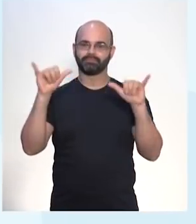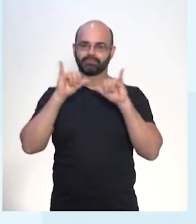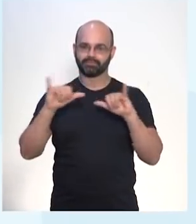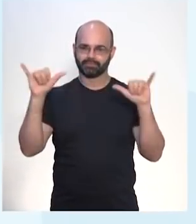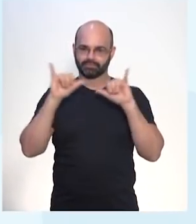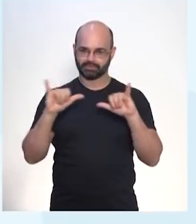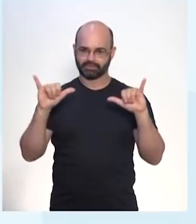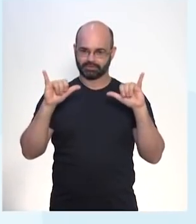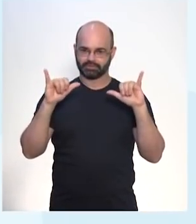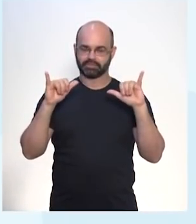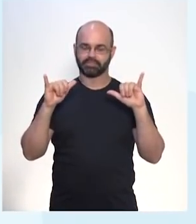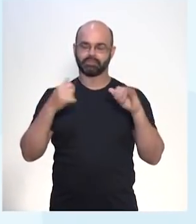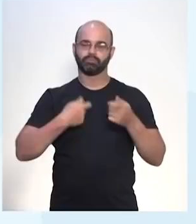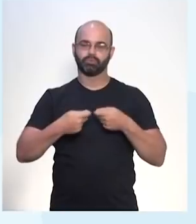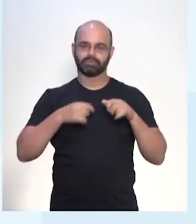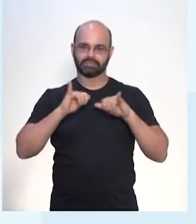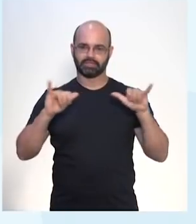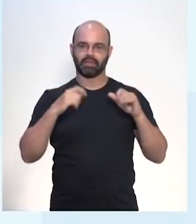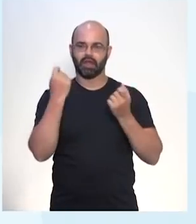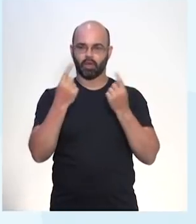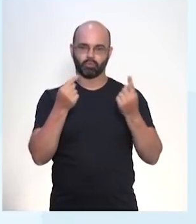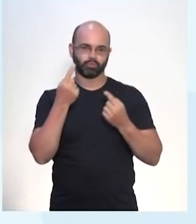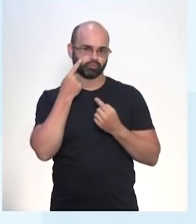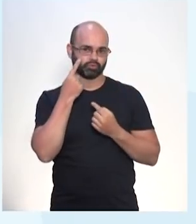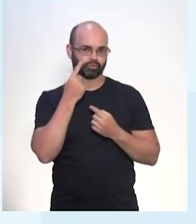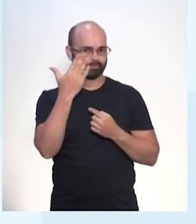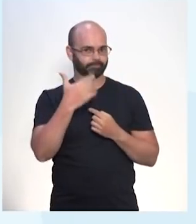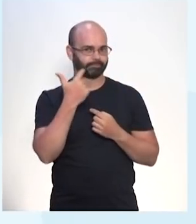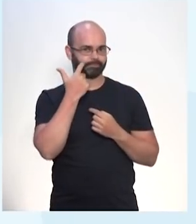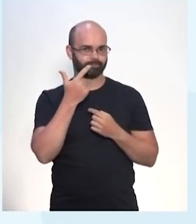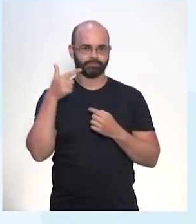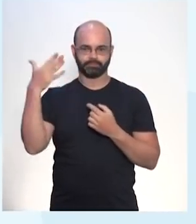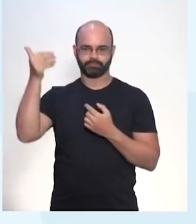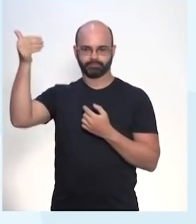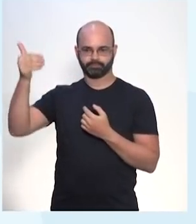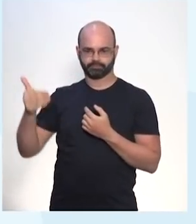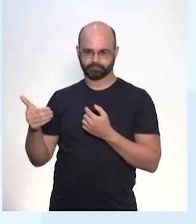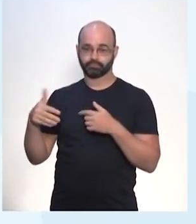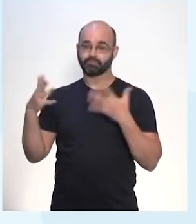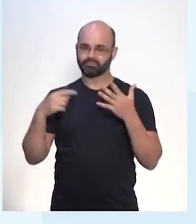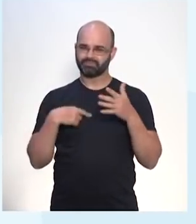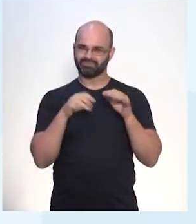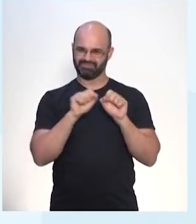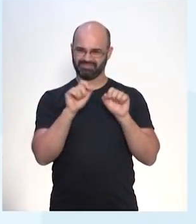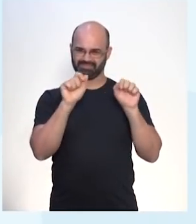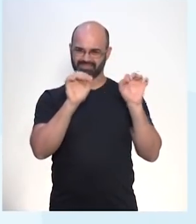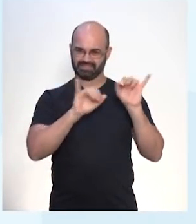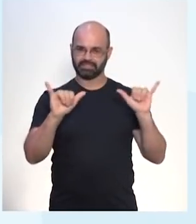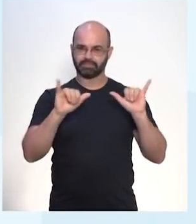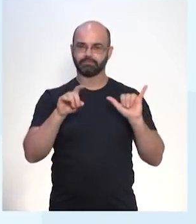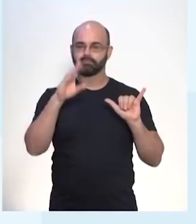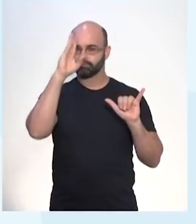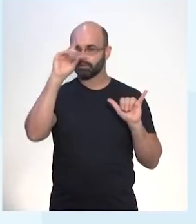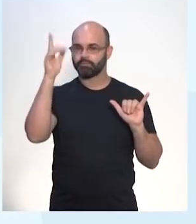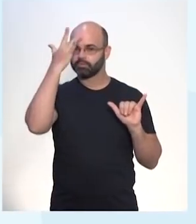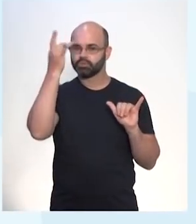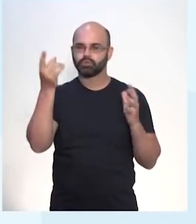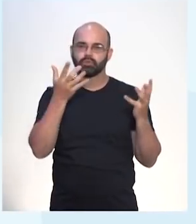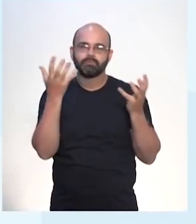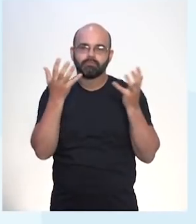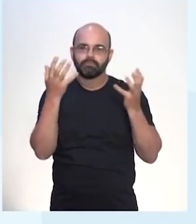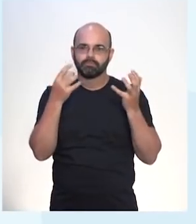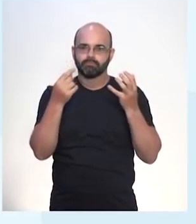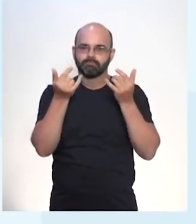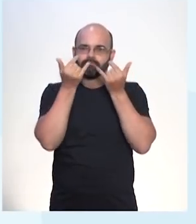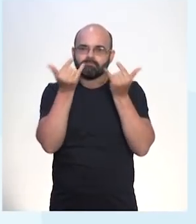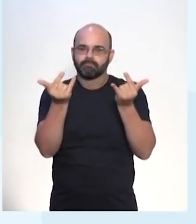citar apenas alguns exemplos. Então, eu vou trabalhar, quando eu fizer o meu anúncio publicitário, com a ambição. Eu vou atacar